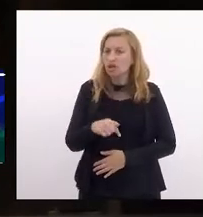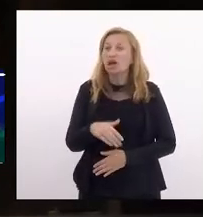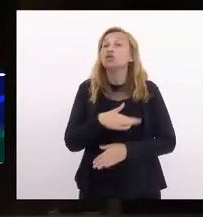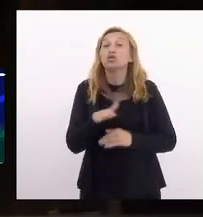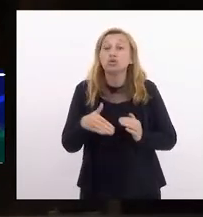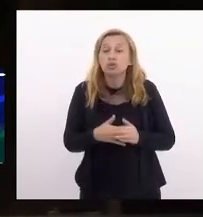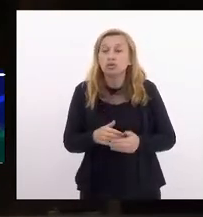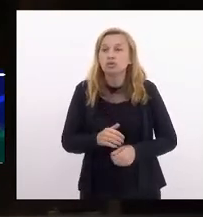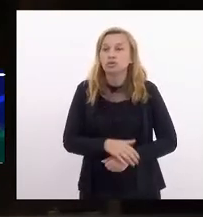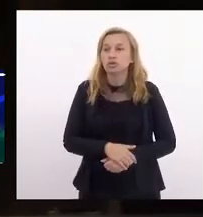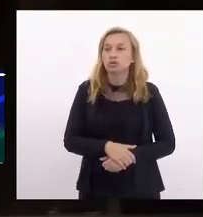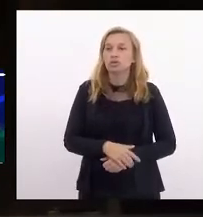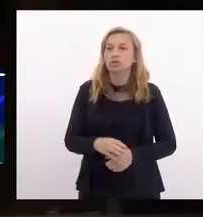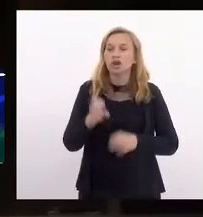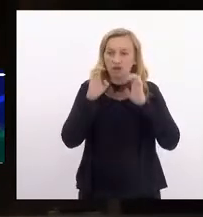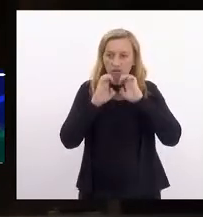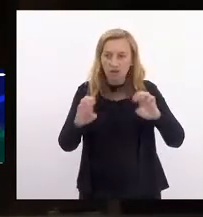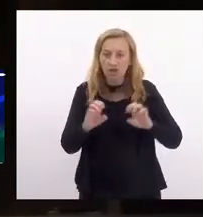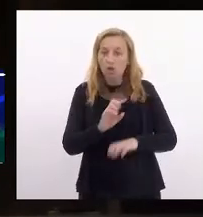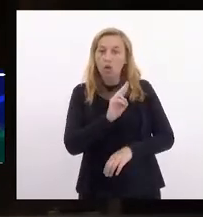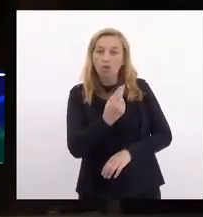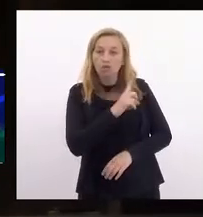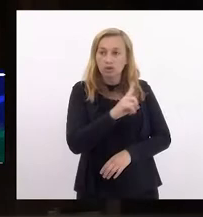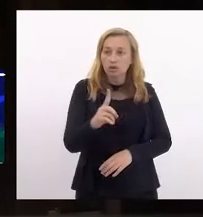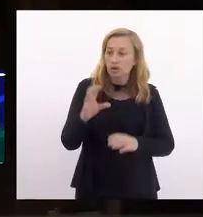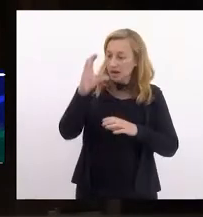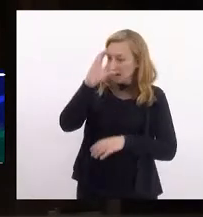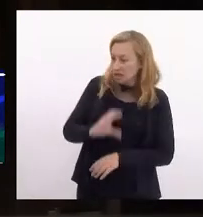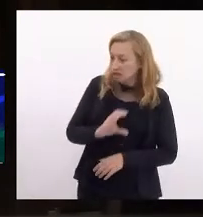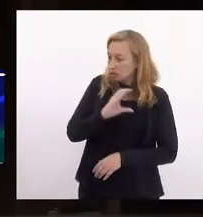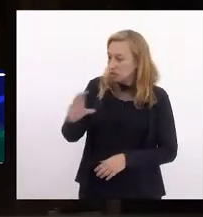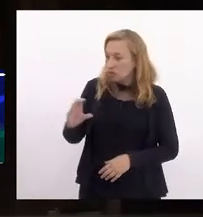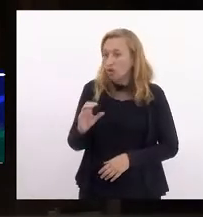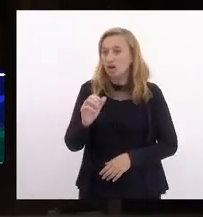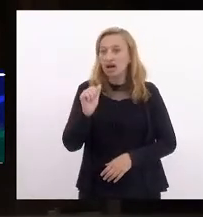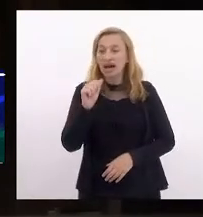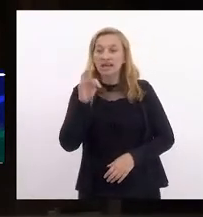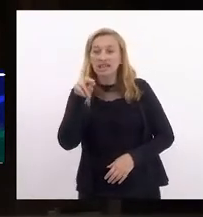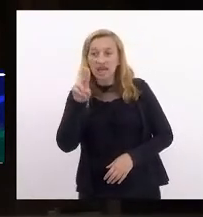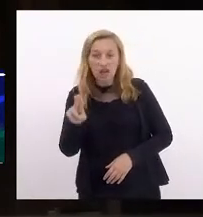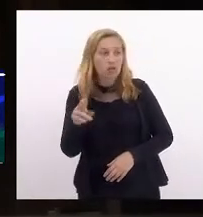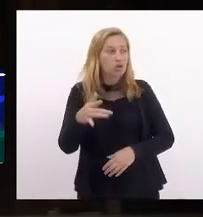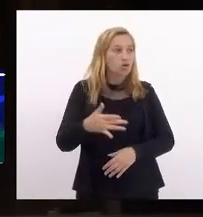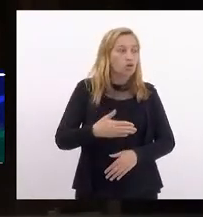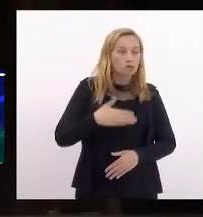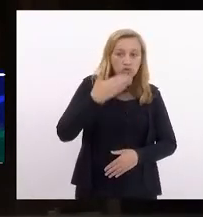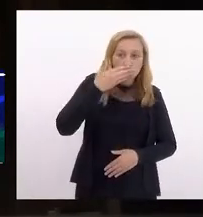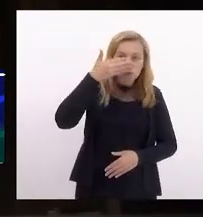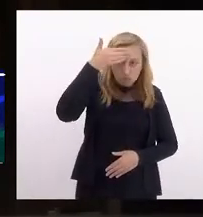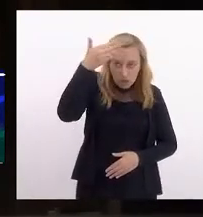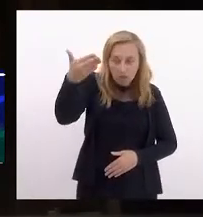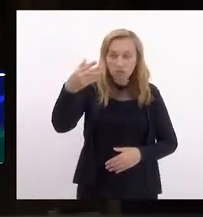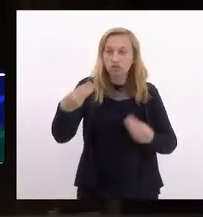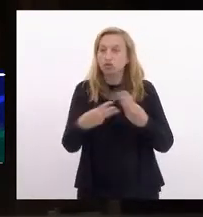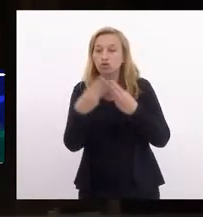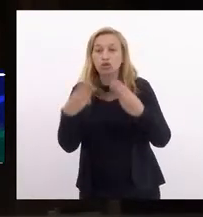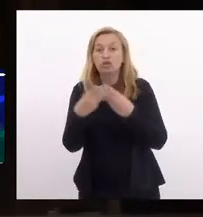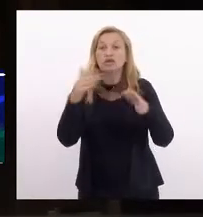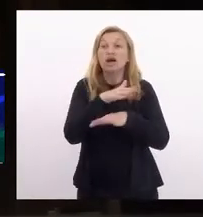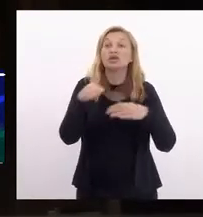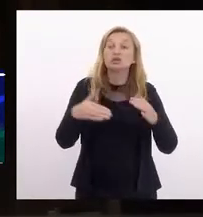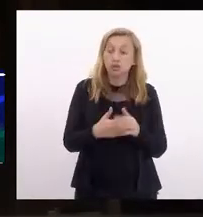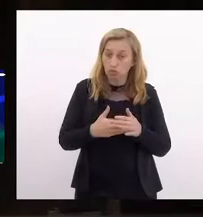todos é evangélico jornal evangélicos católicos ateus agnósticos muçulmanos judeus a